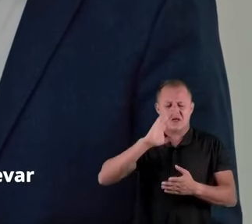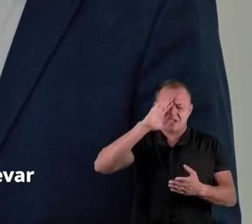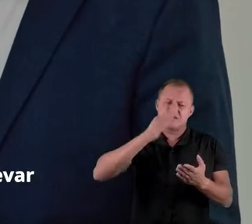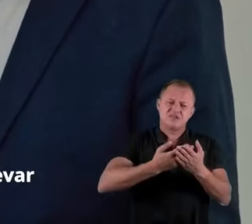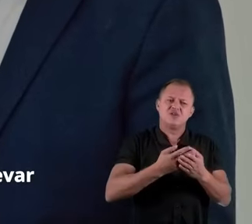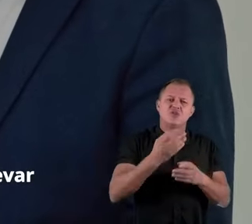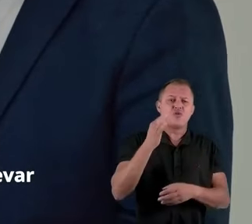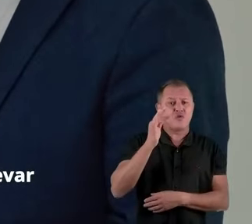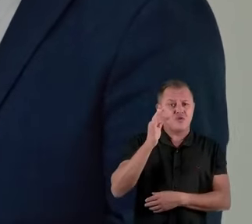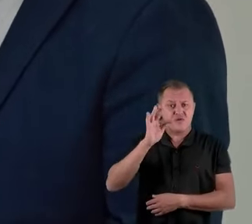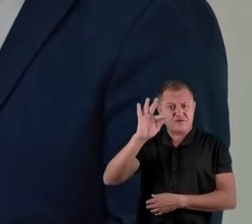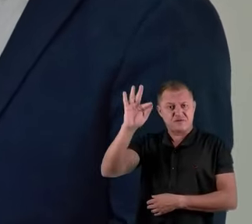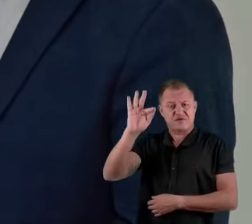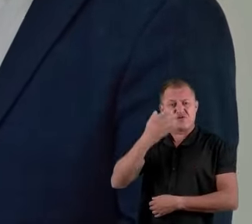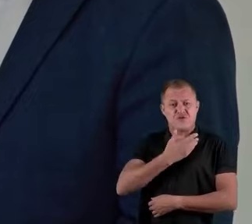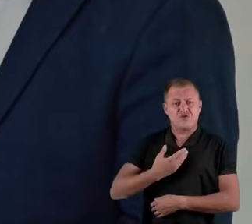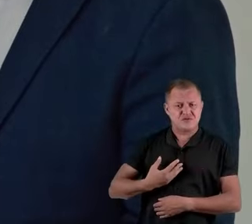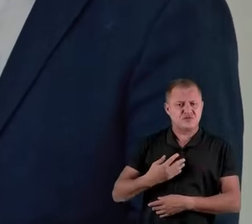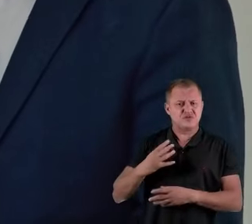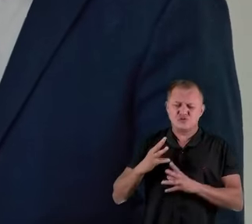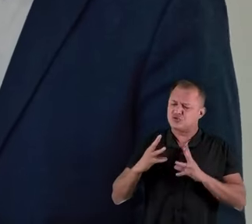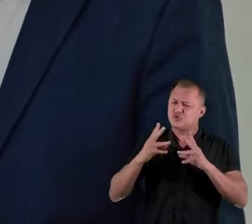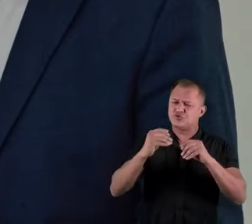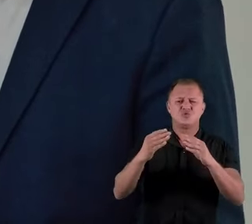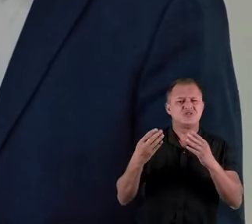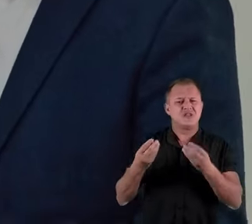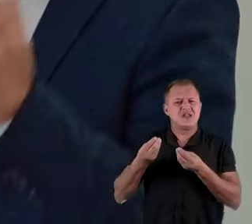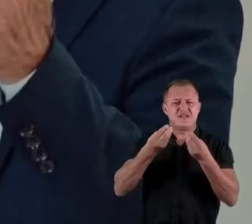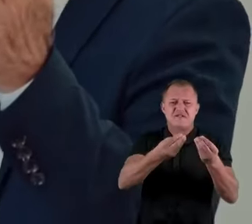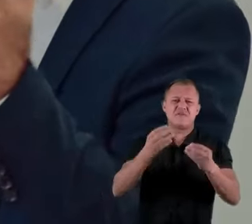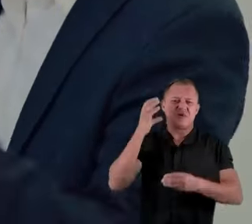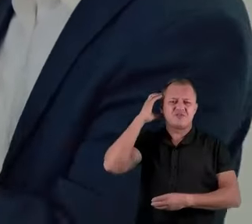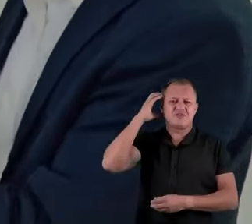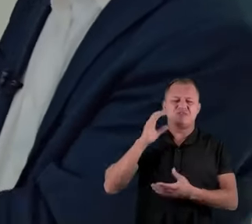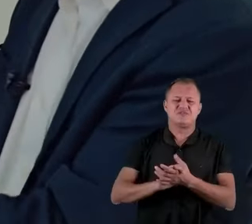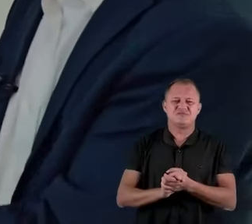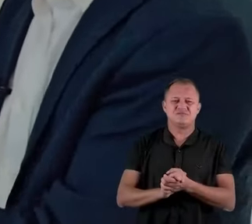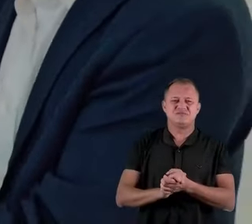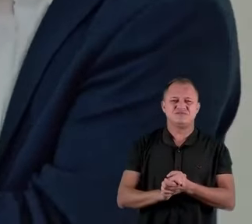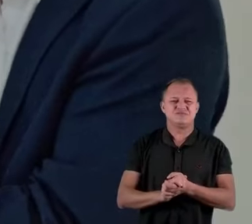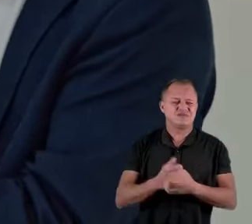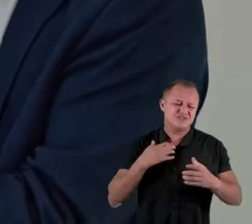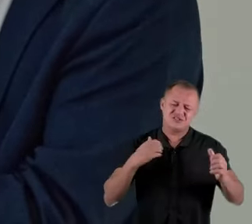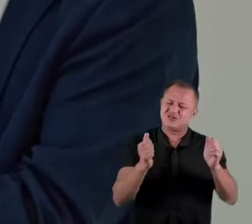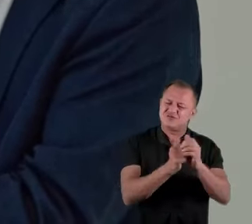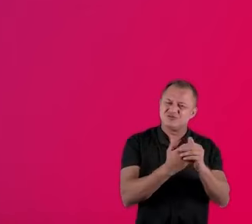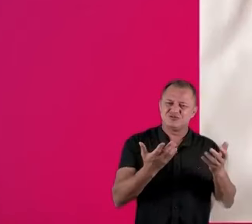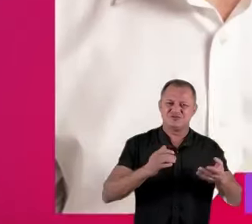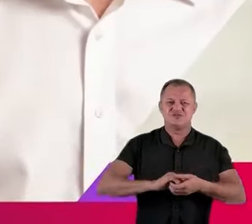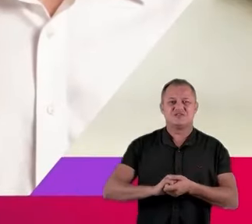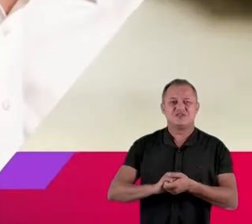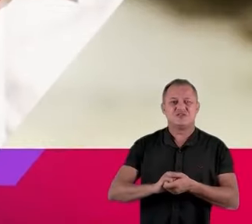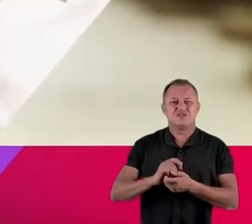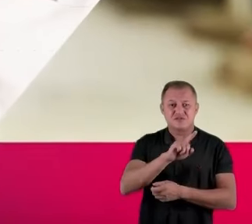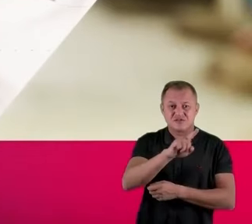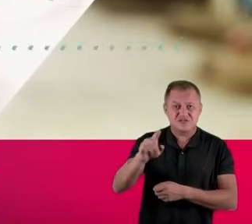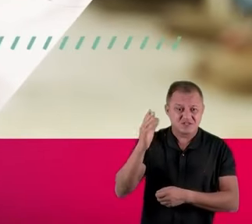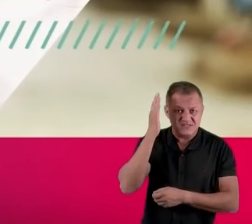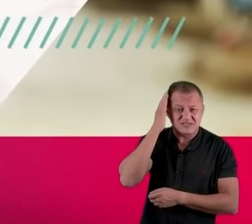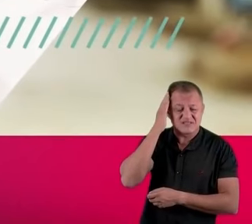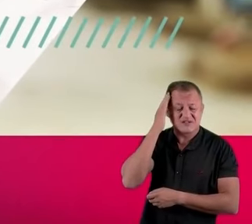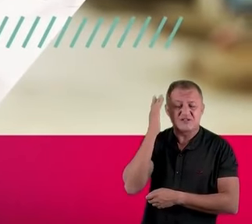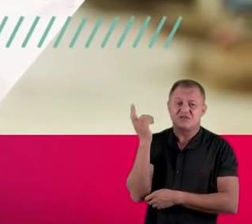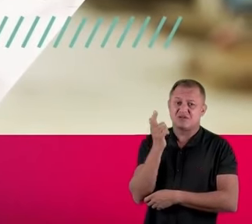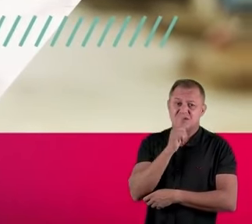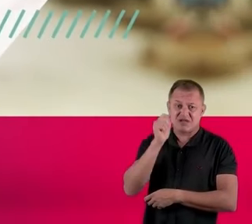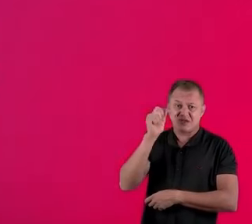governo federal para que a gente possa levar infraestrutura para a cidade de Cuiabá. Maravilha, maravilha. Tamo junto. Sabe o que mais você